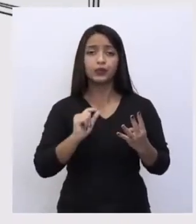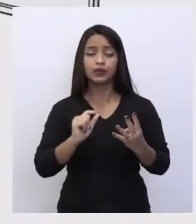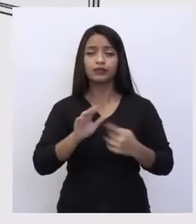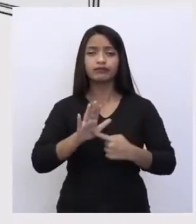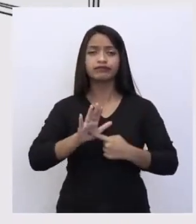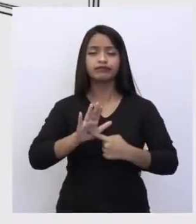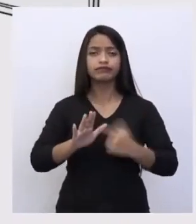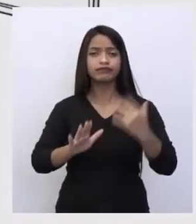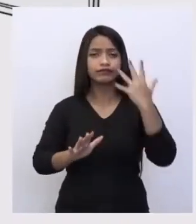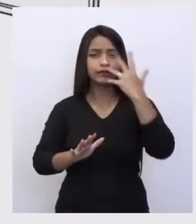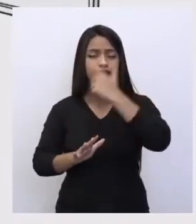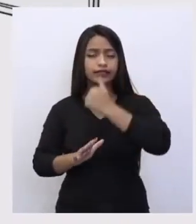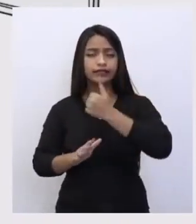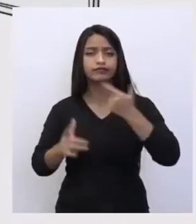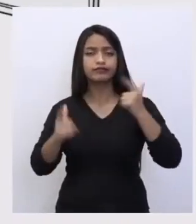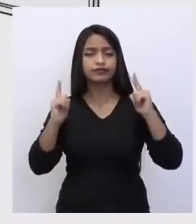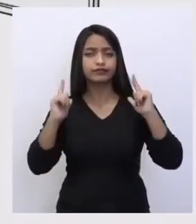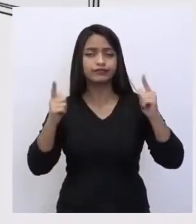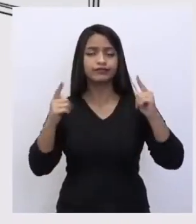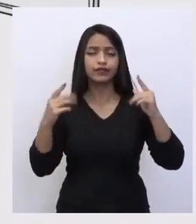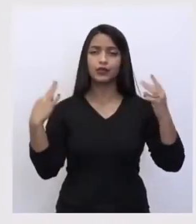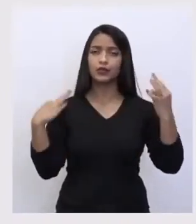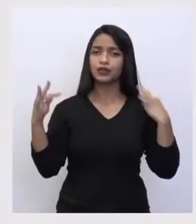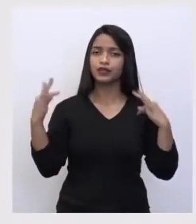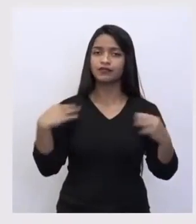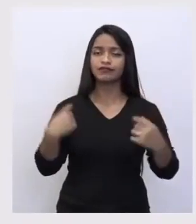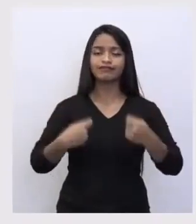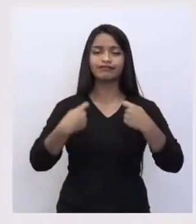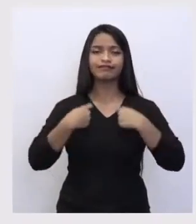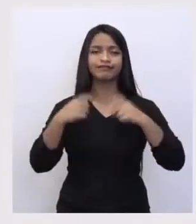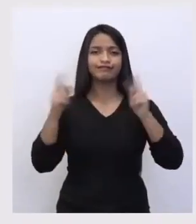cênica, recreação, turismo, paz de espírito.